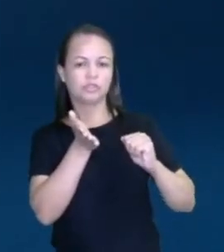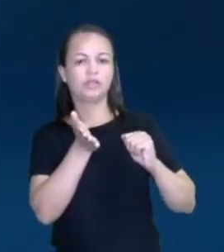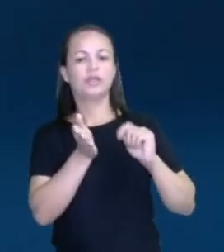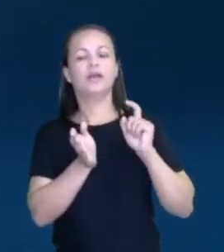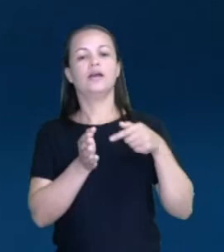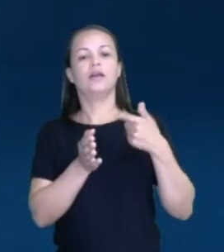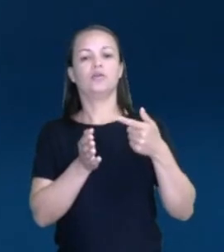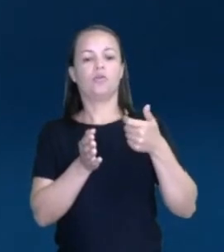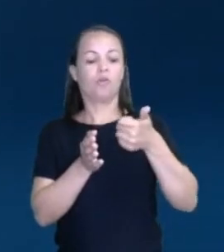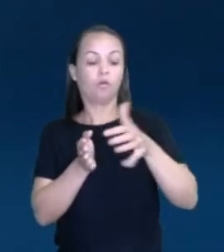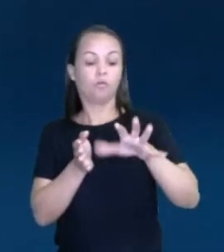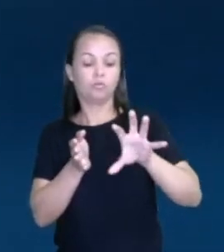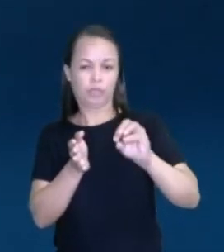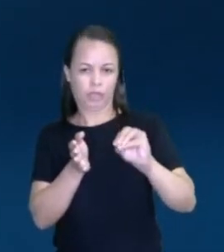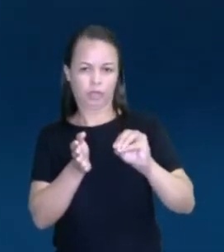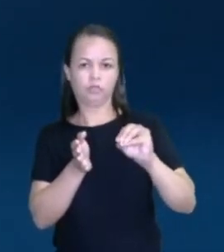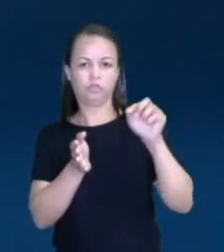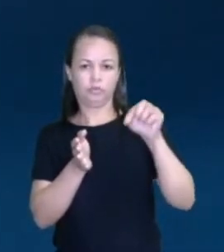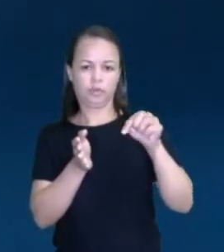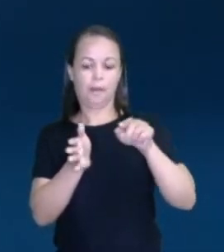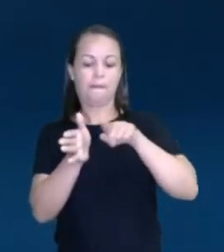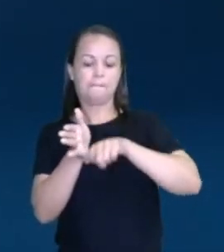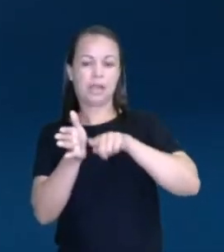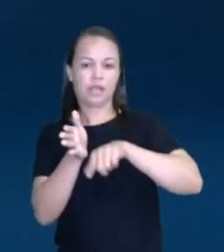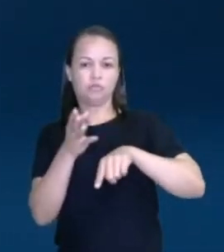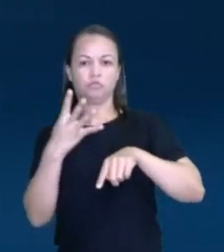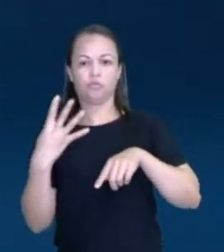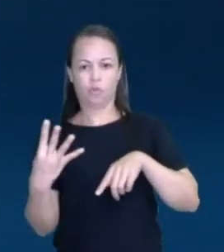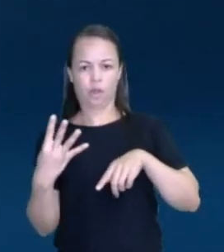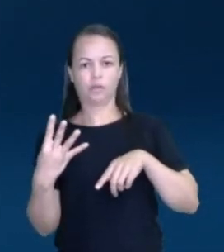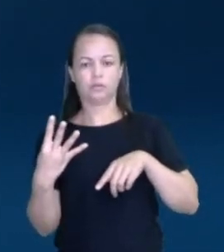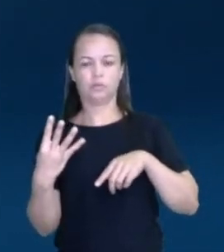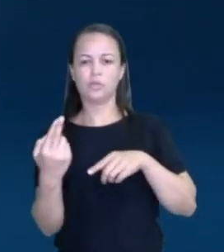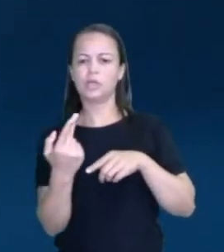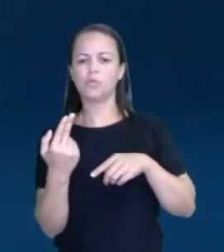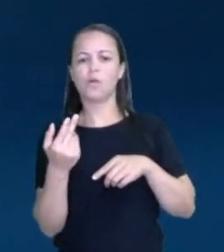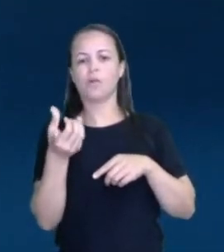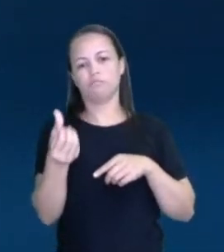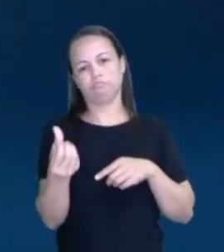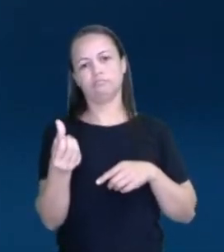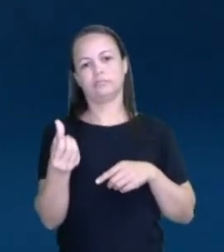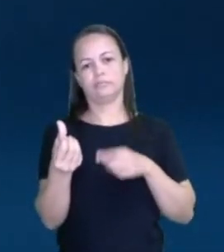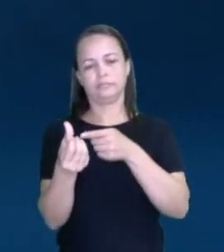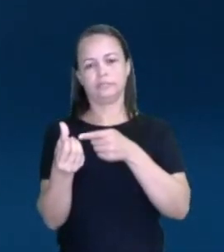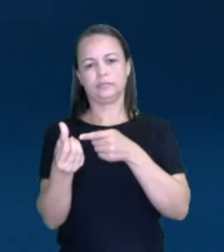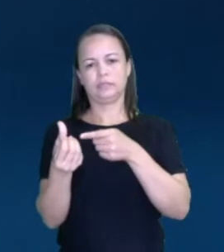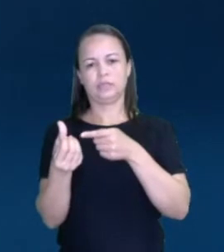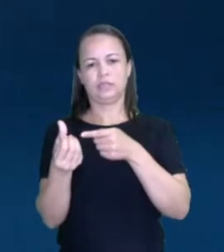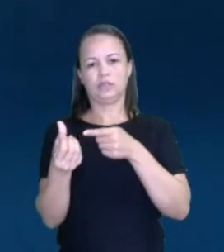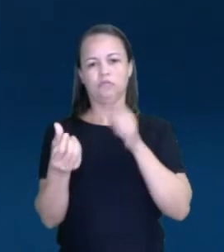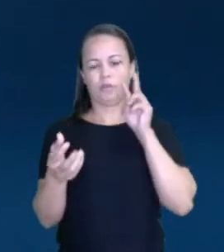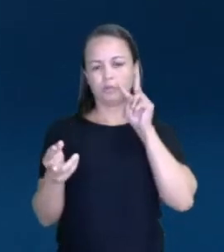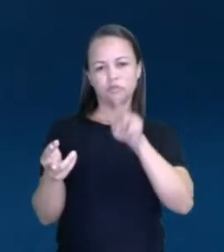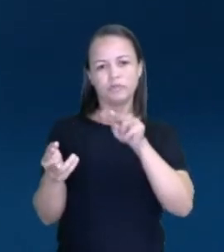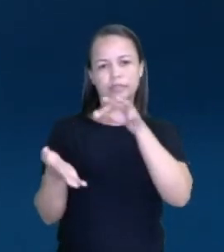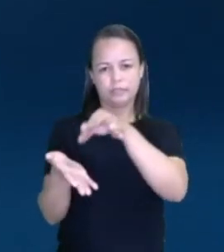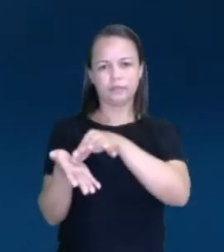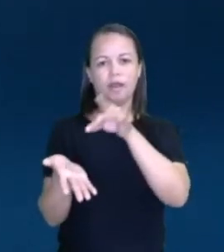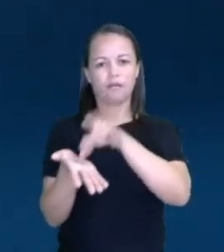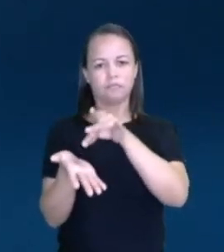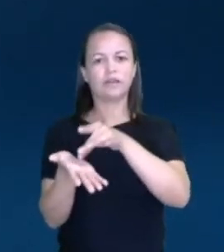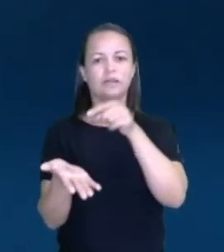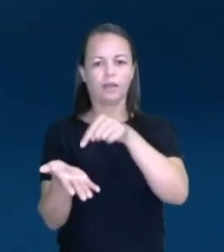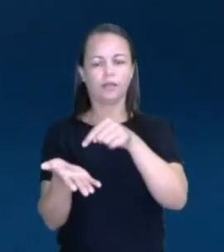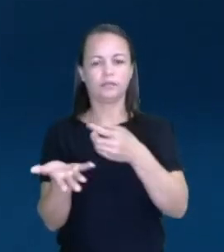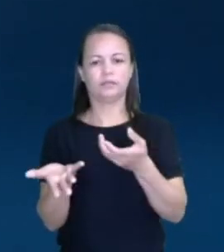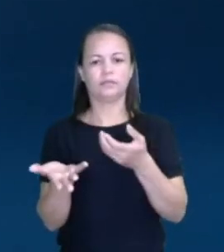Coloco 10 no lugar dele, menos 4 igual a 6. Vamos conferir se a sentença é verdadeira? Ó,